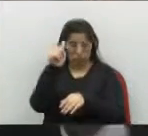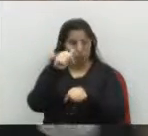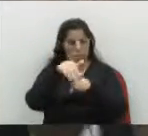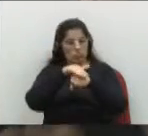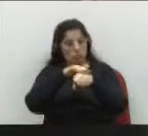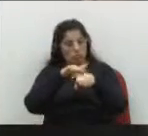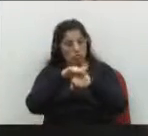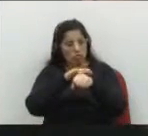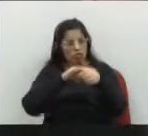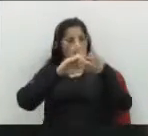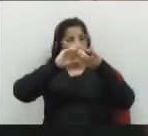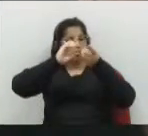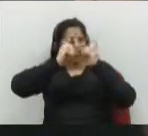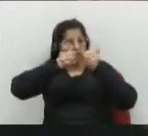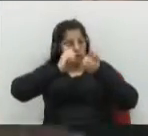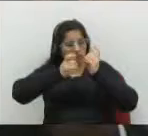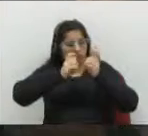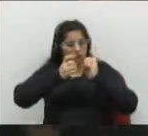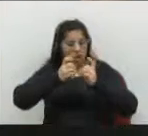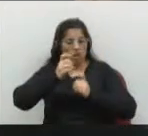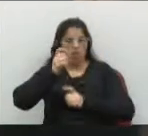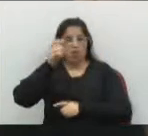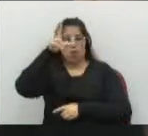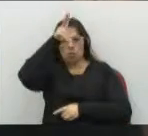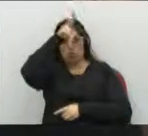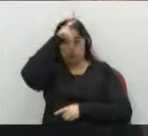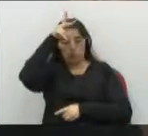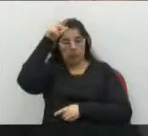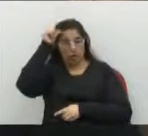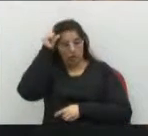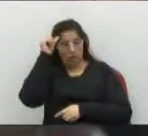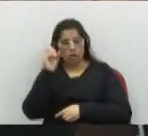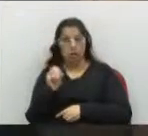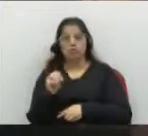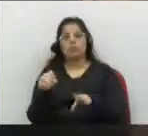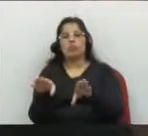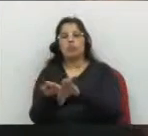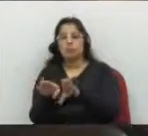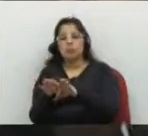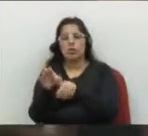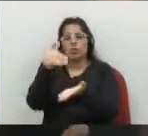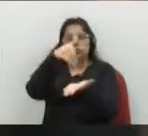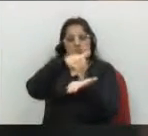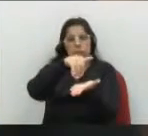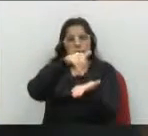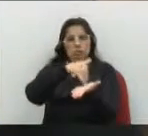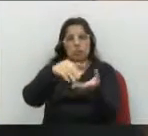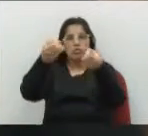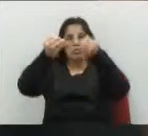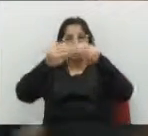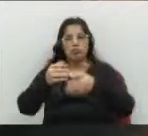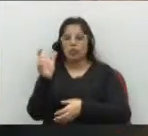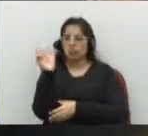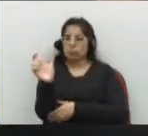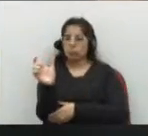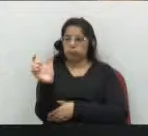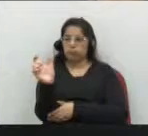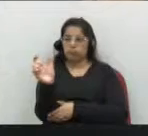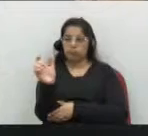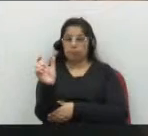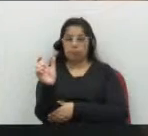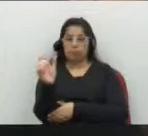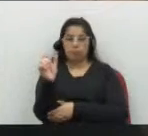o secretário, que seja secretária, explicar que essa não dá mais